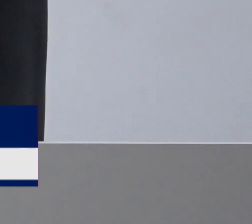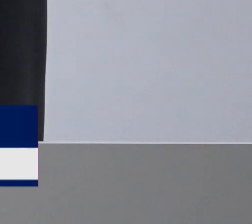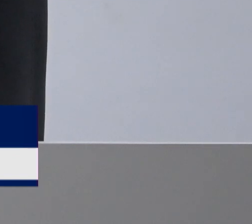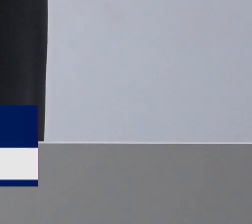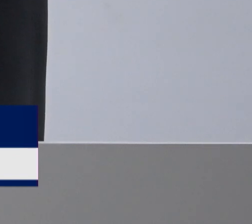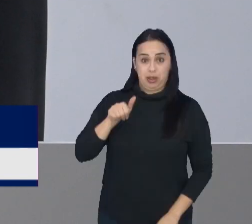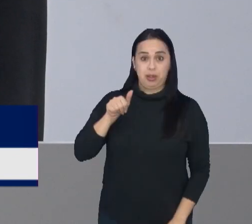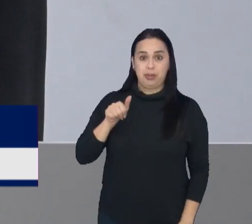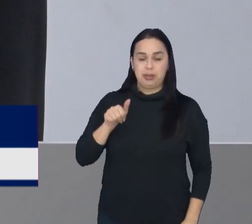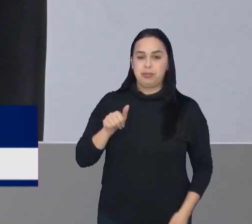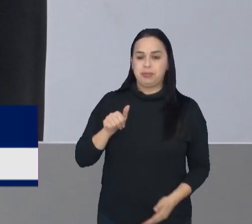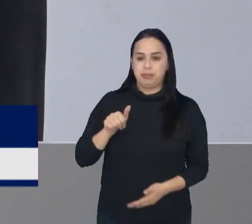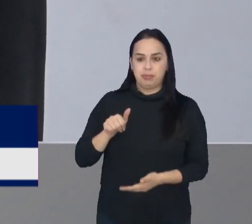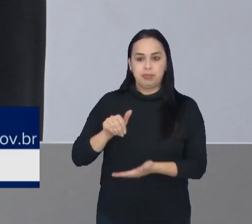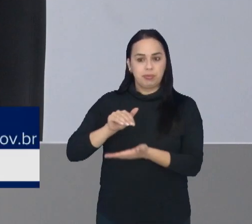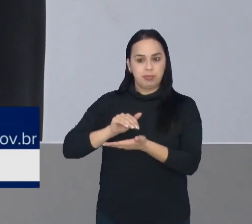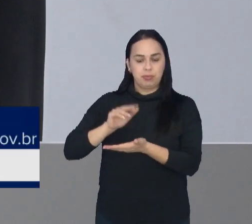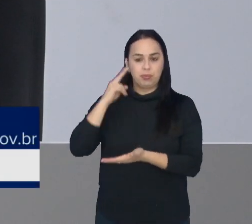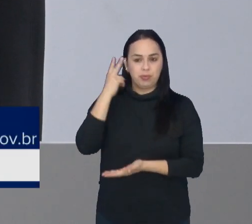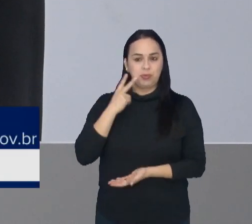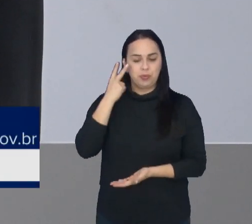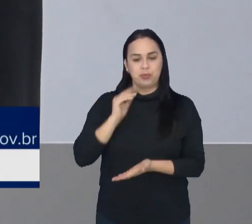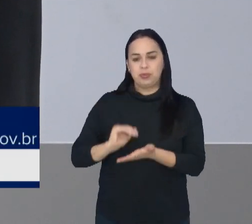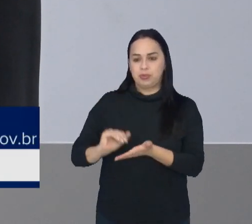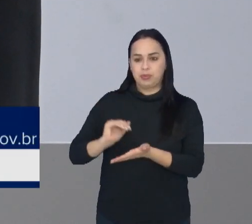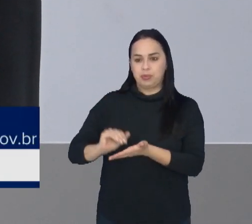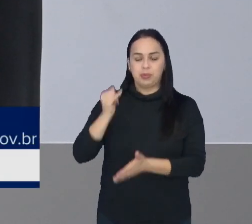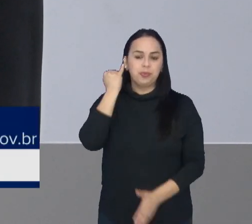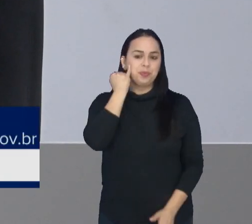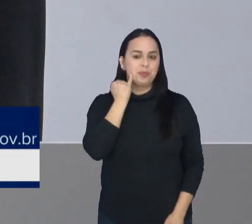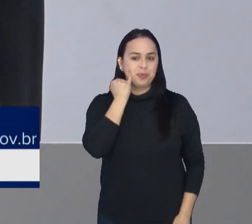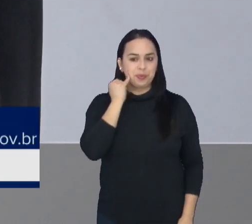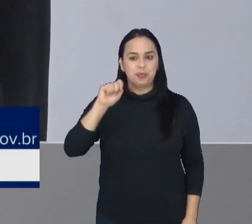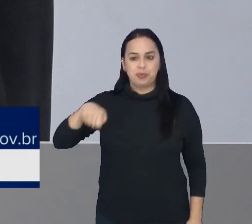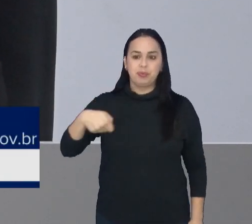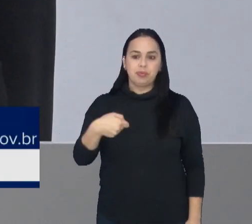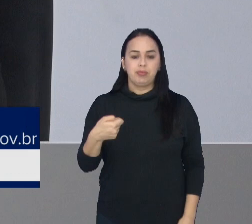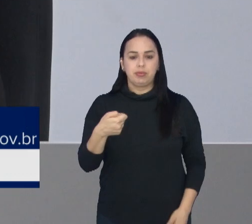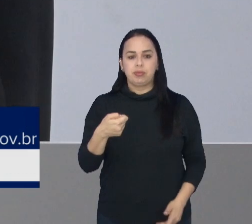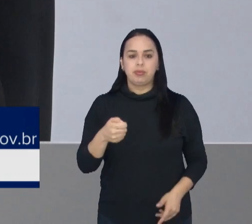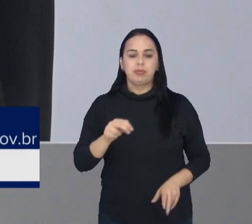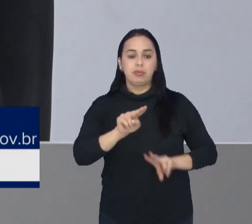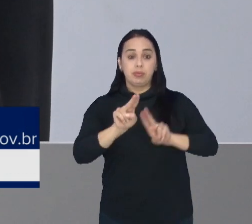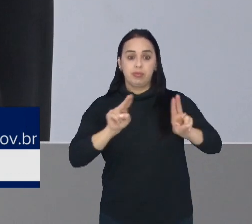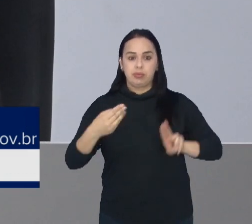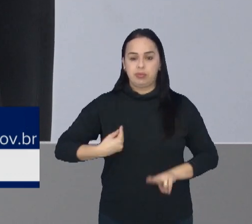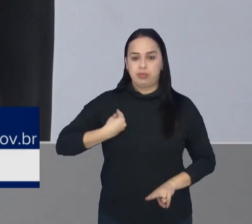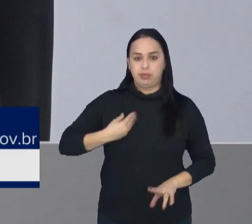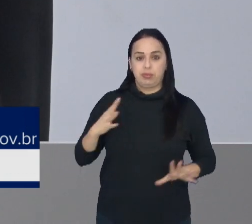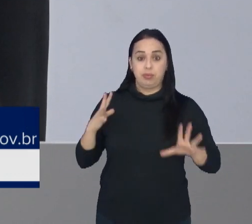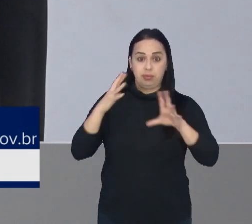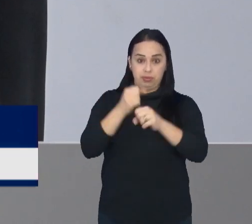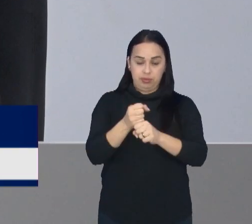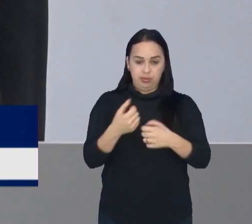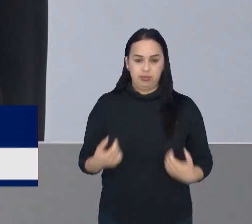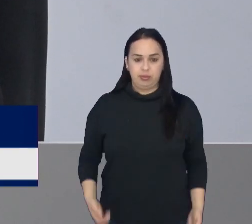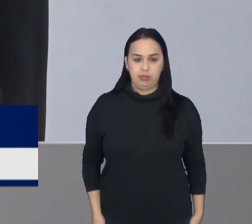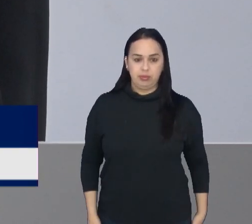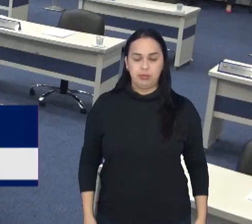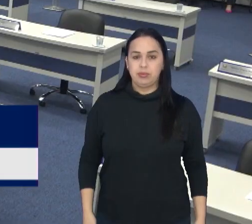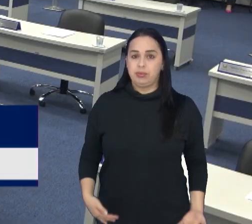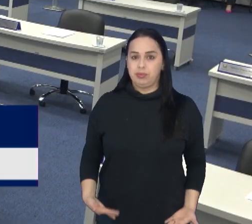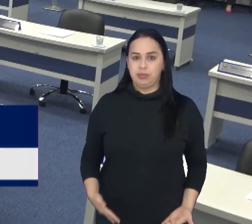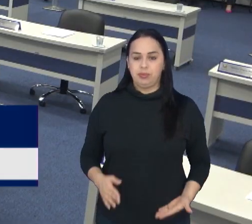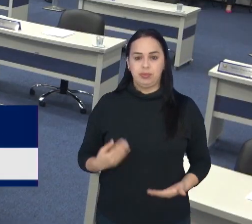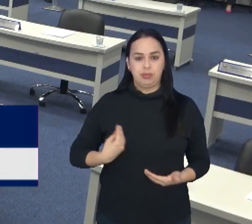convoco ao vereador secretário Zé Luiz Nunes para que faça verificação de presença.